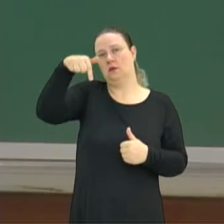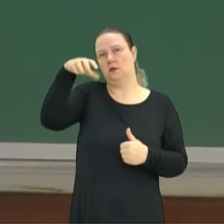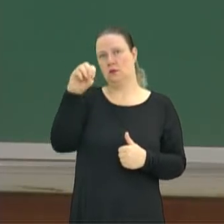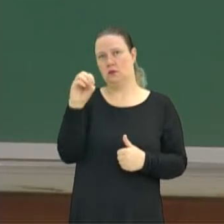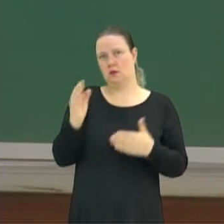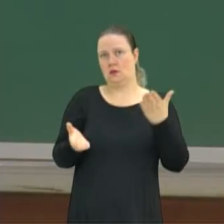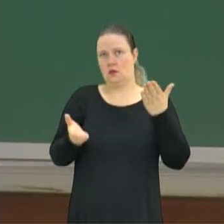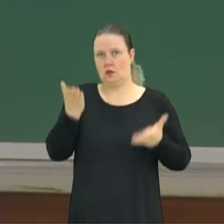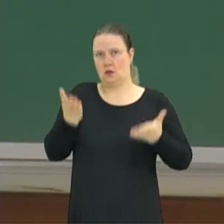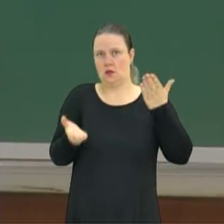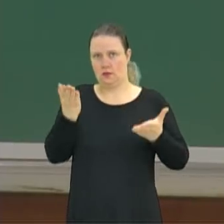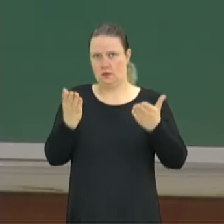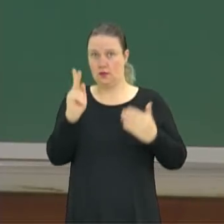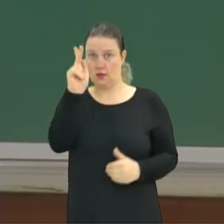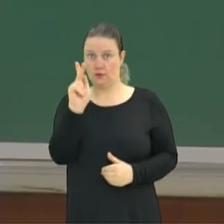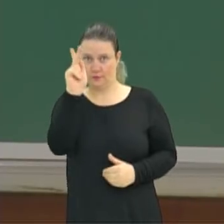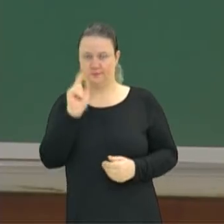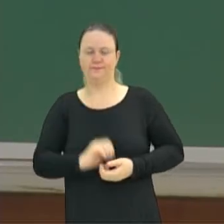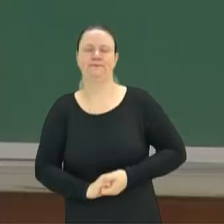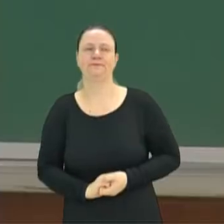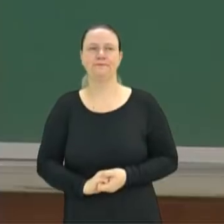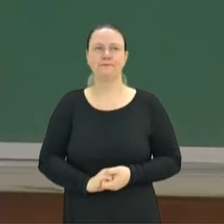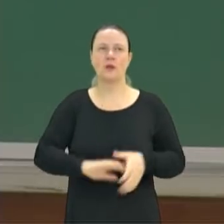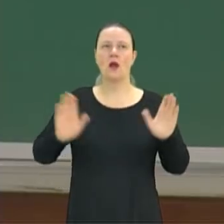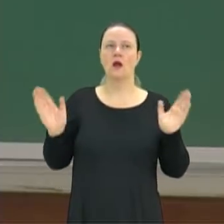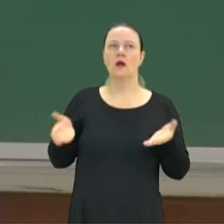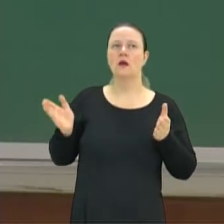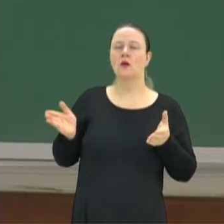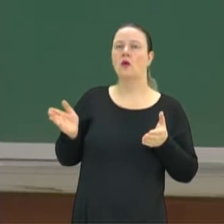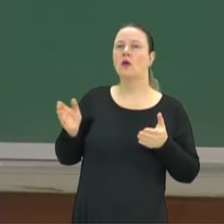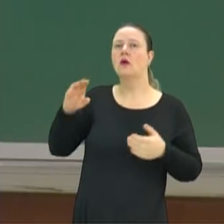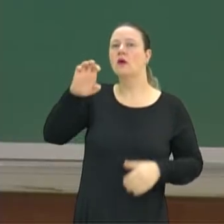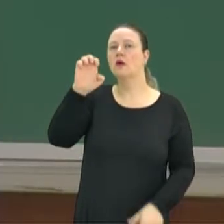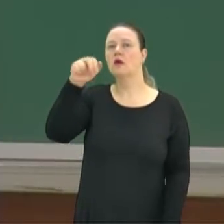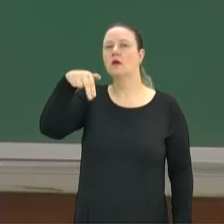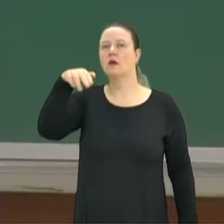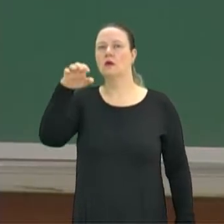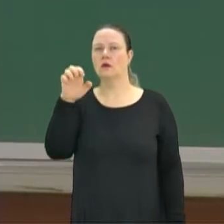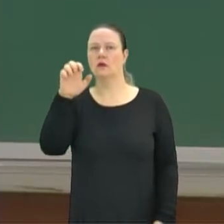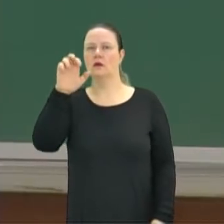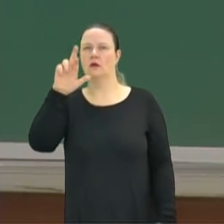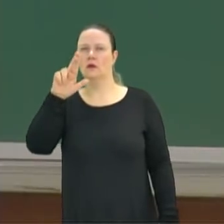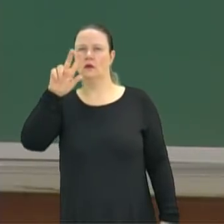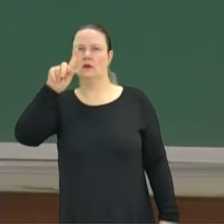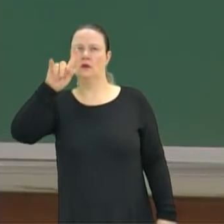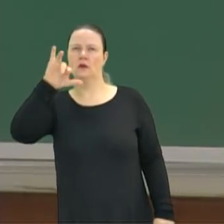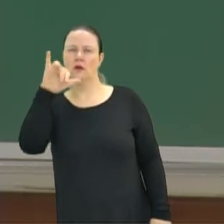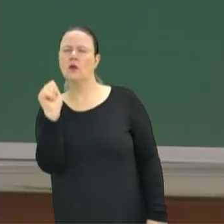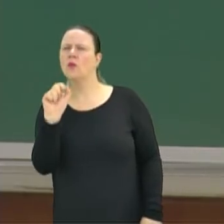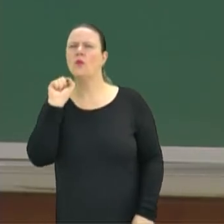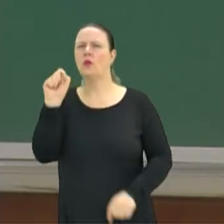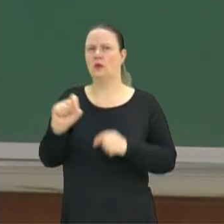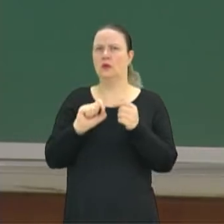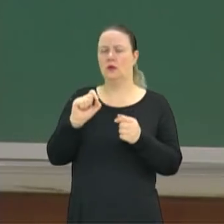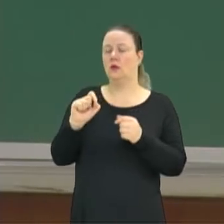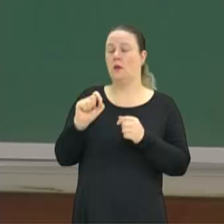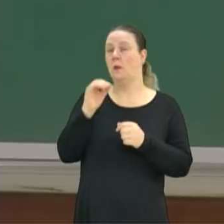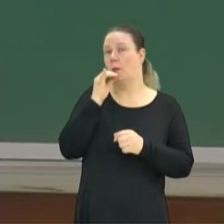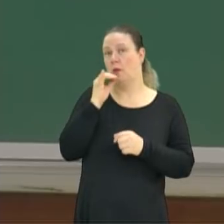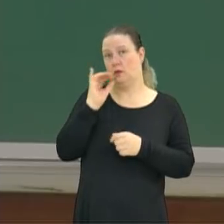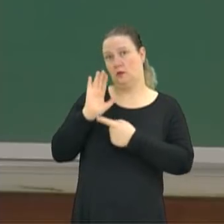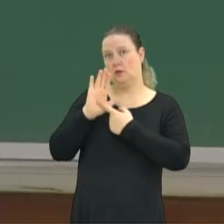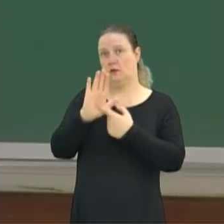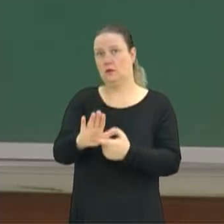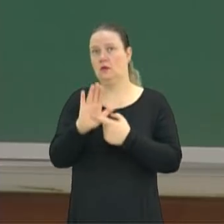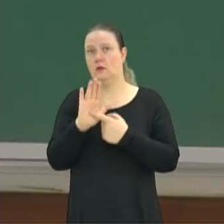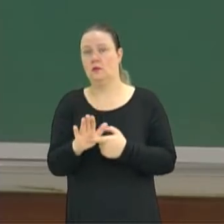da quantidade de energia que tem entre os níveis tróficos, né? Então ali a gente sempre vai medir isso em quilocalorias. Então quando aparecer